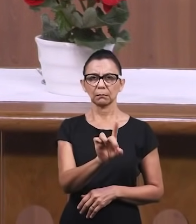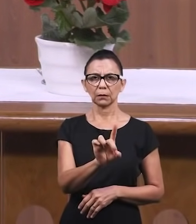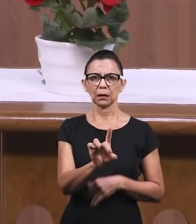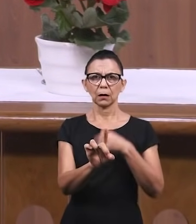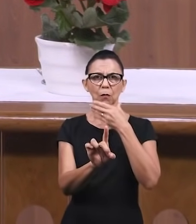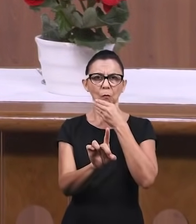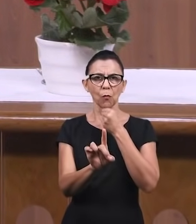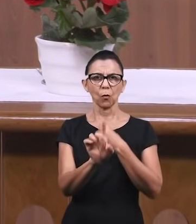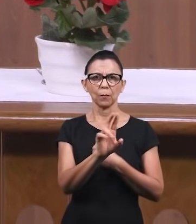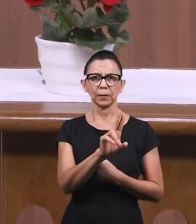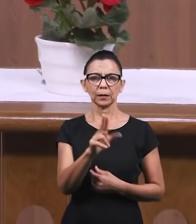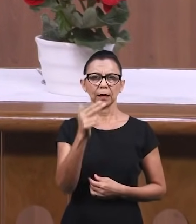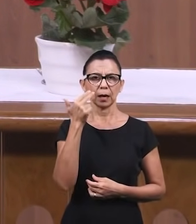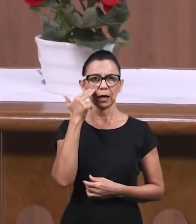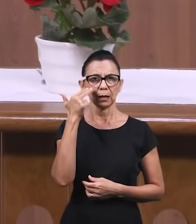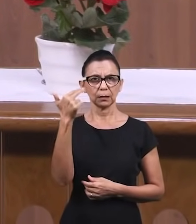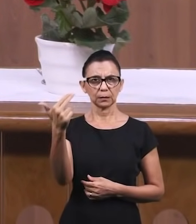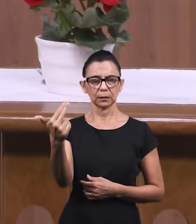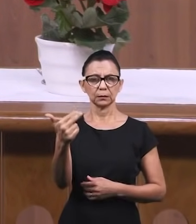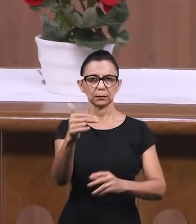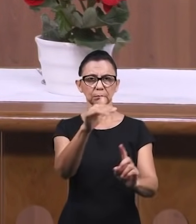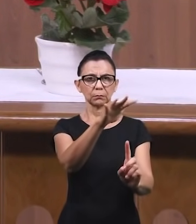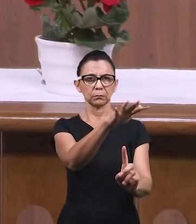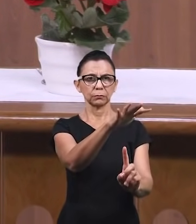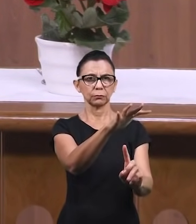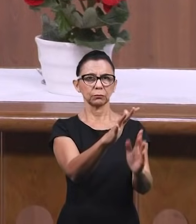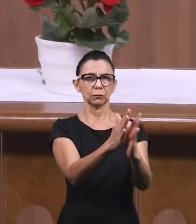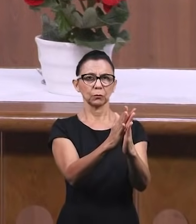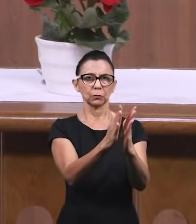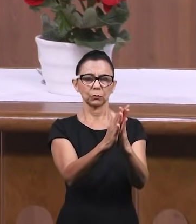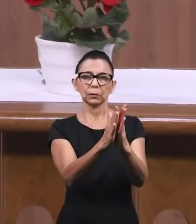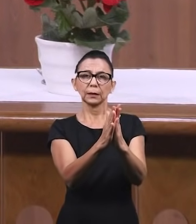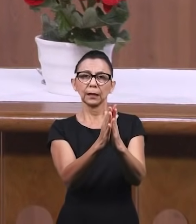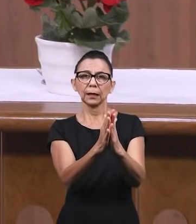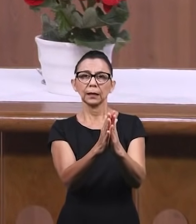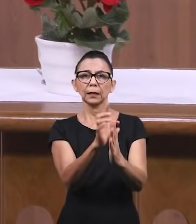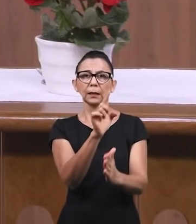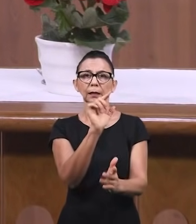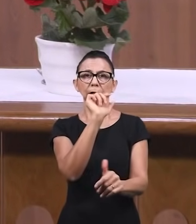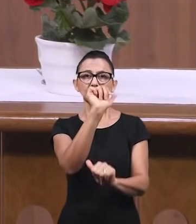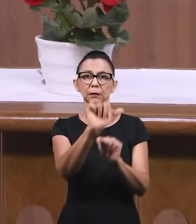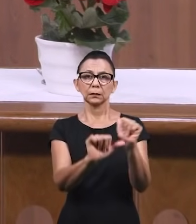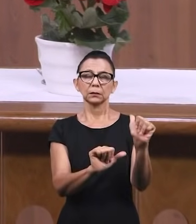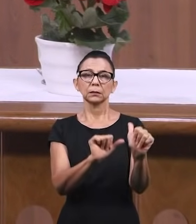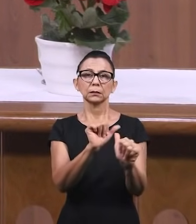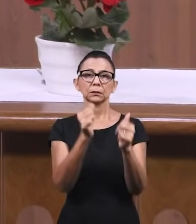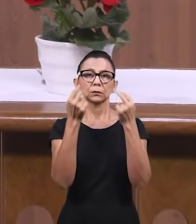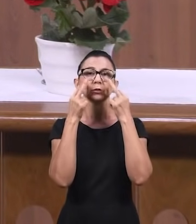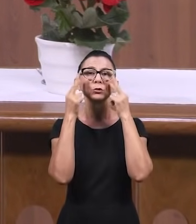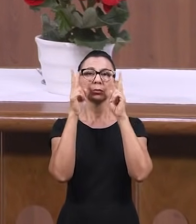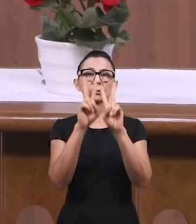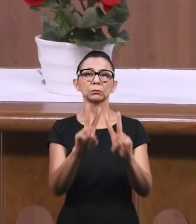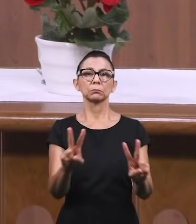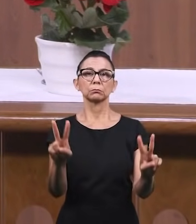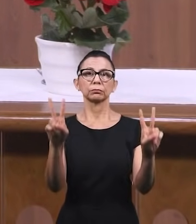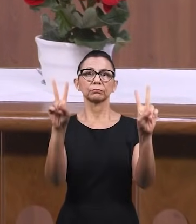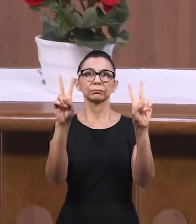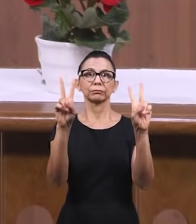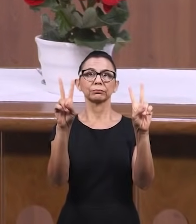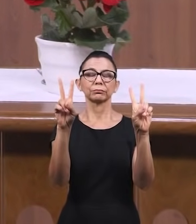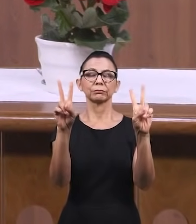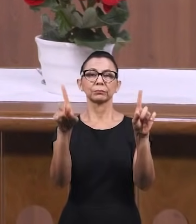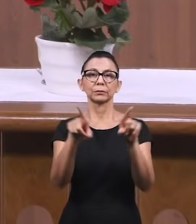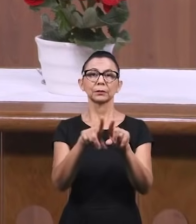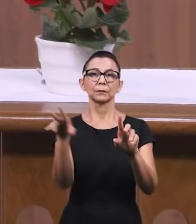um homem chamado Ananias, que oraria por ele, que ele tornaria a enxergar e ele